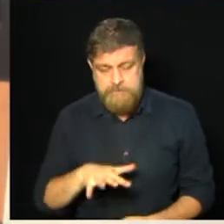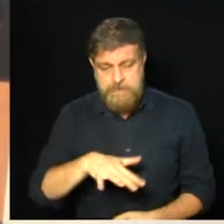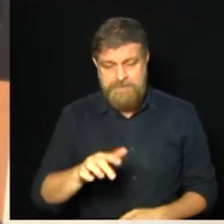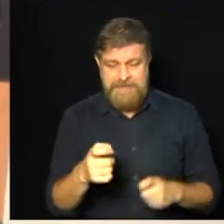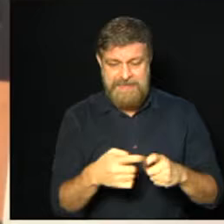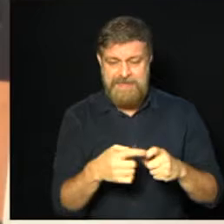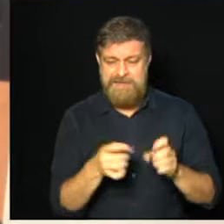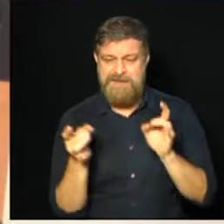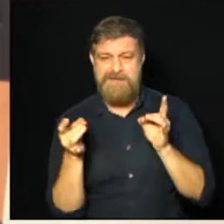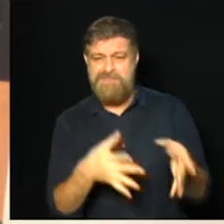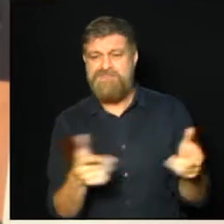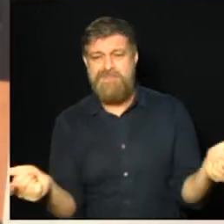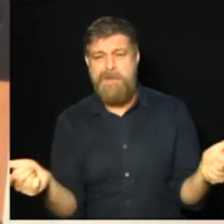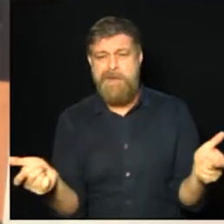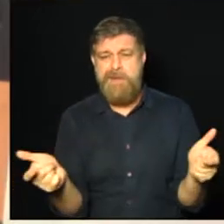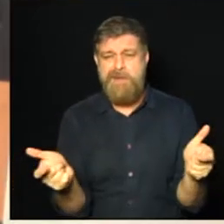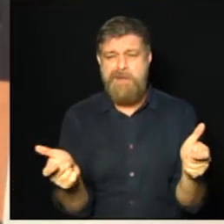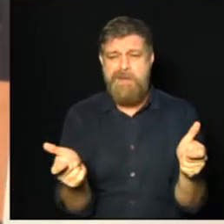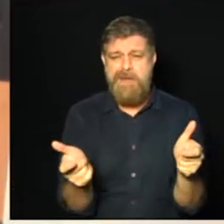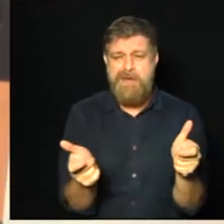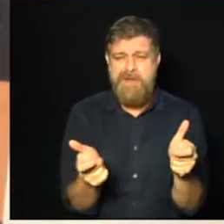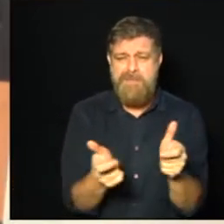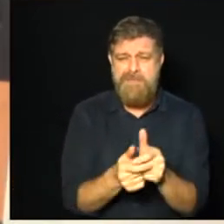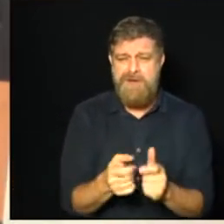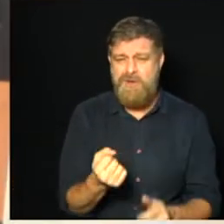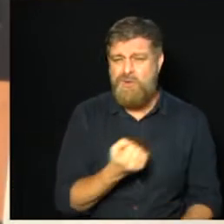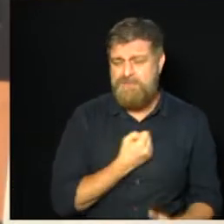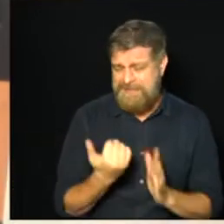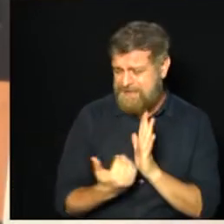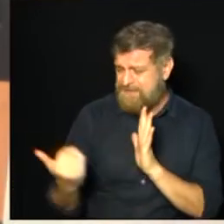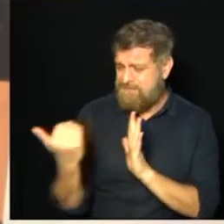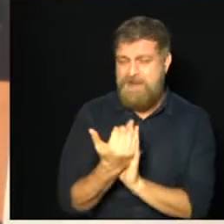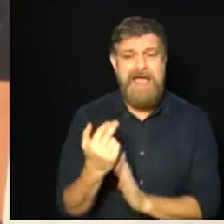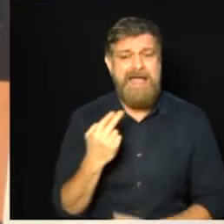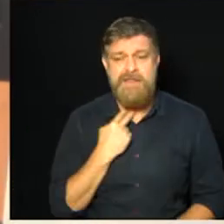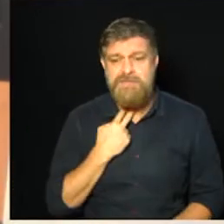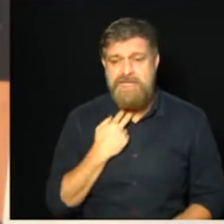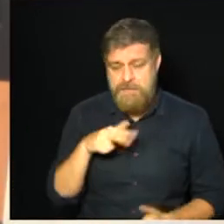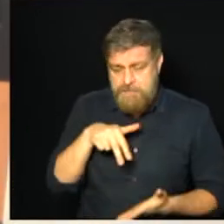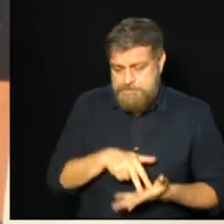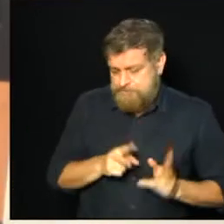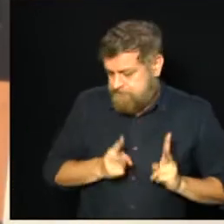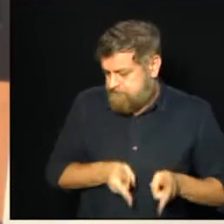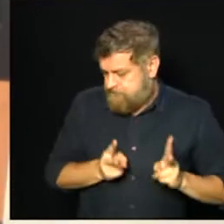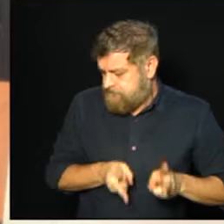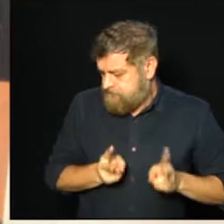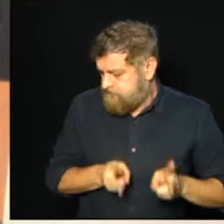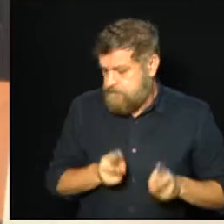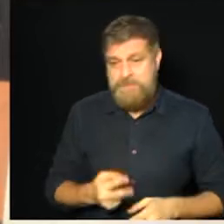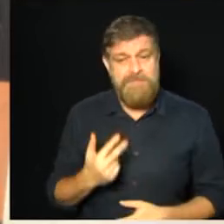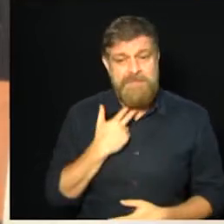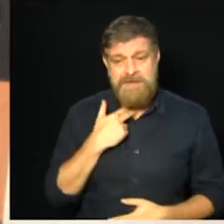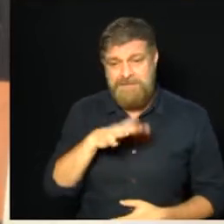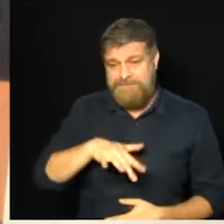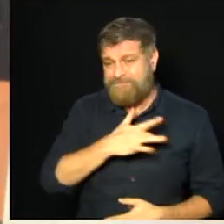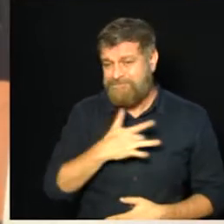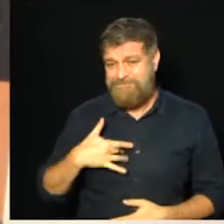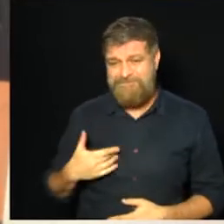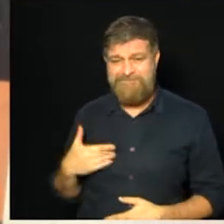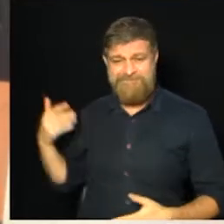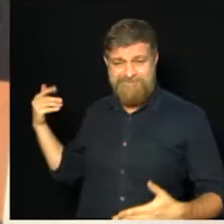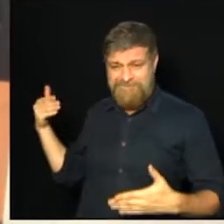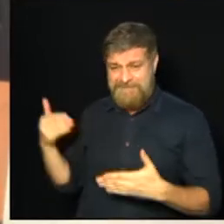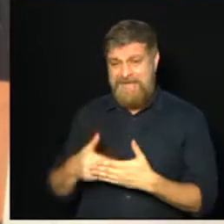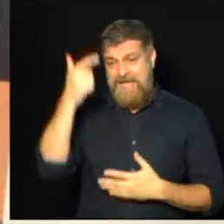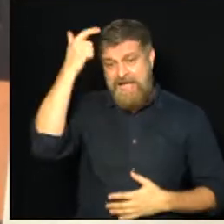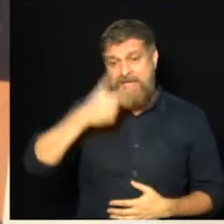médica, especialmente em saúde, é tão elevada, a gente não consegue segurar isso. Isso desde que a saúde é saúde, né? Desde que eu estou há